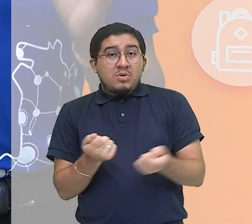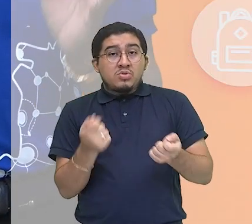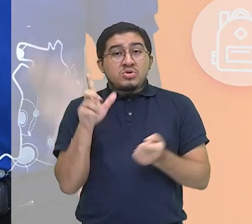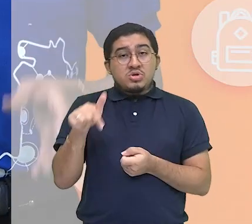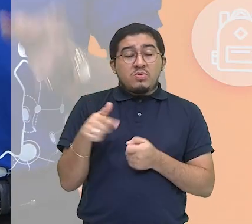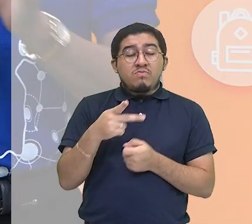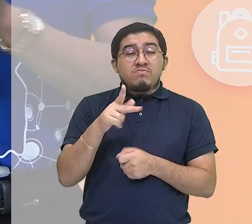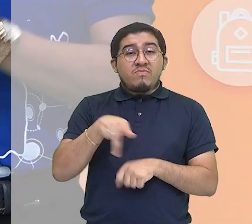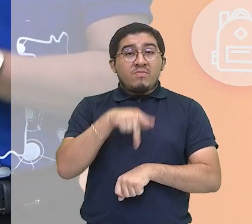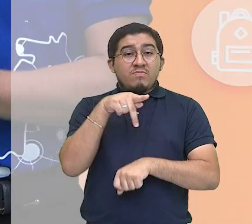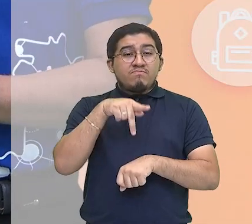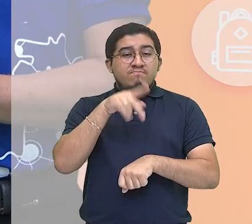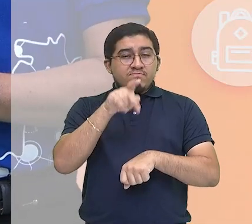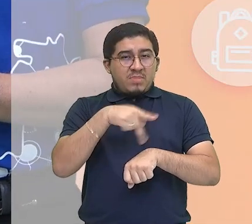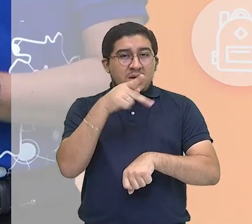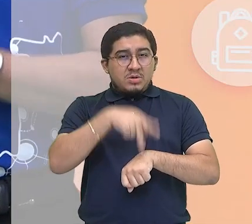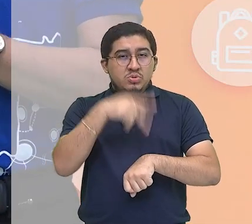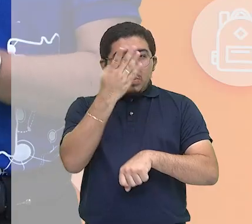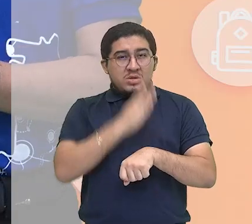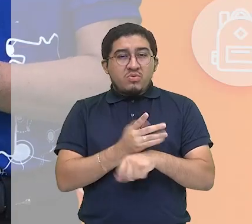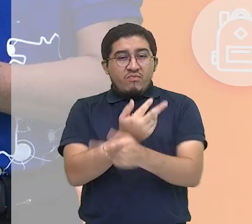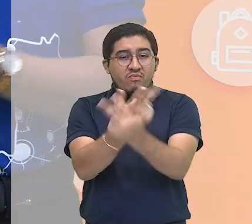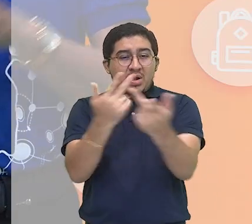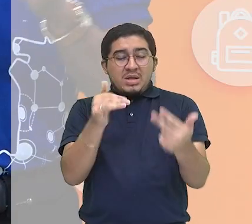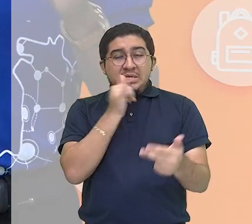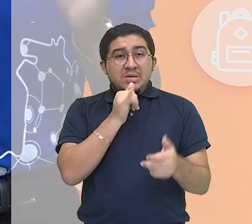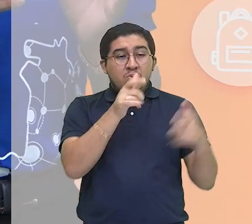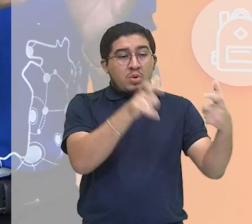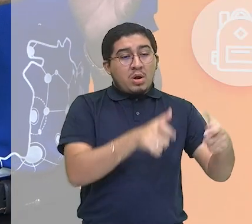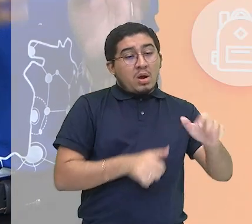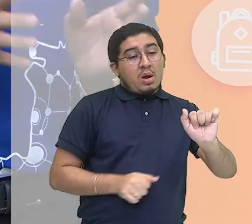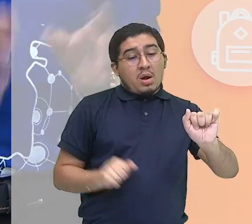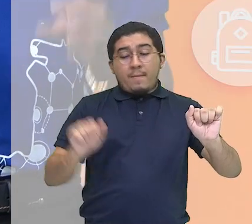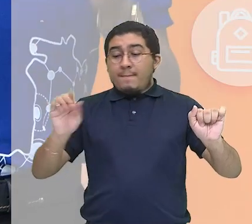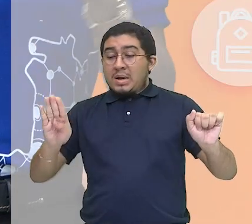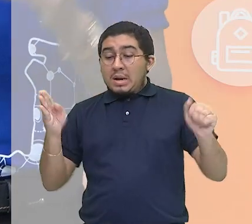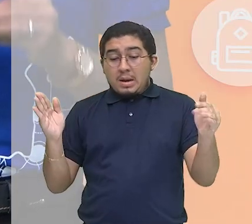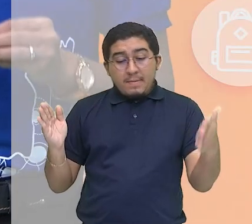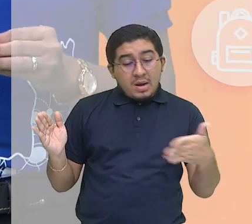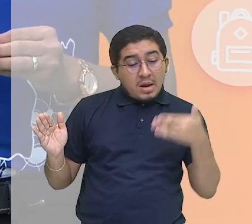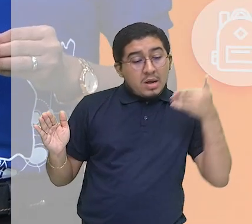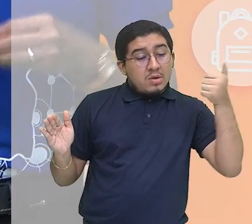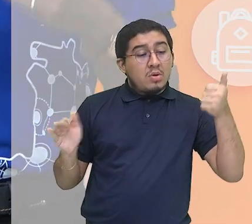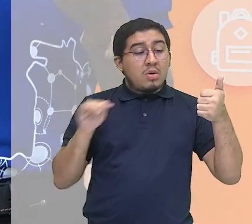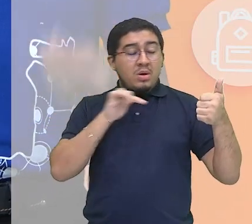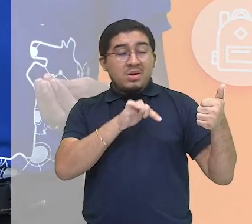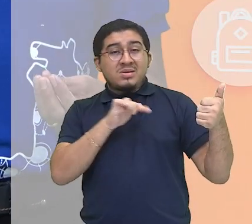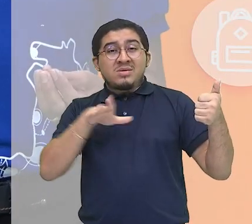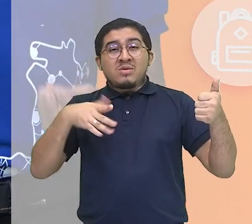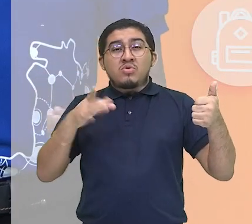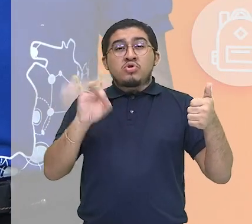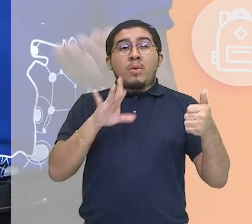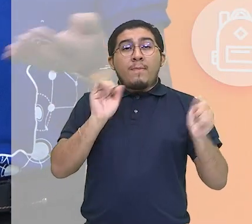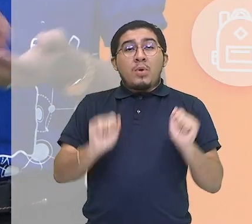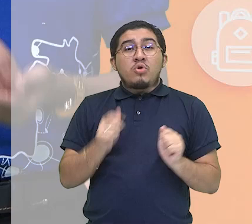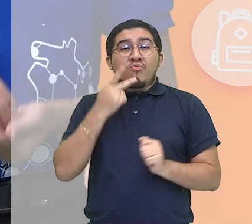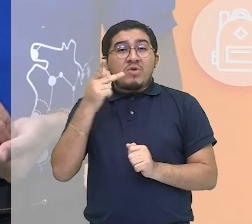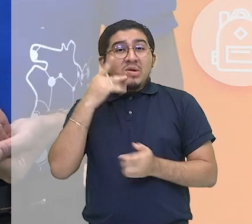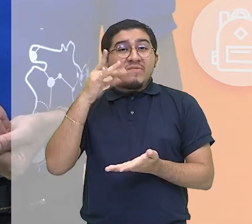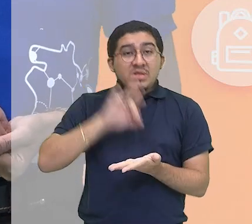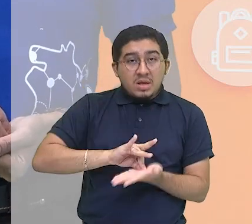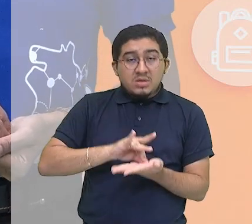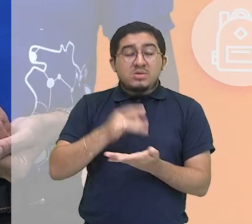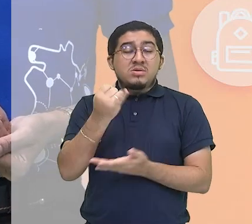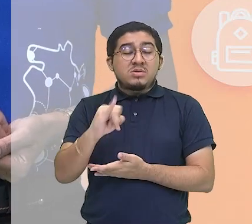regiões do Brasil. A região A está melhor do que a região B. Só se pode dizer isso efetivamente com